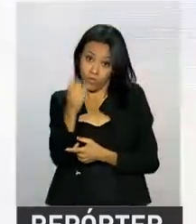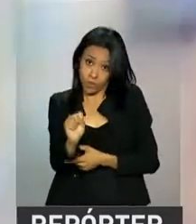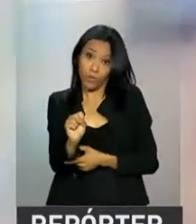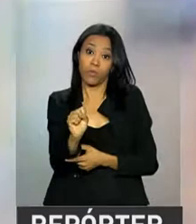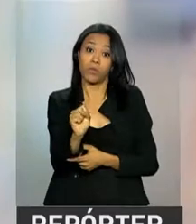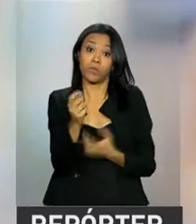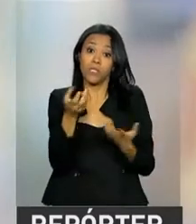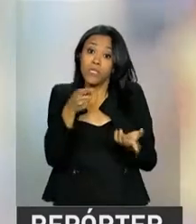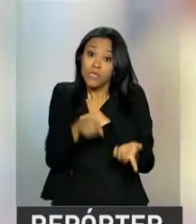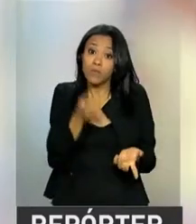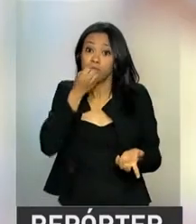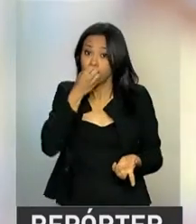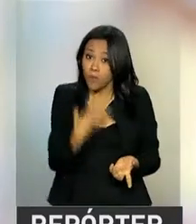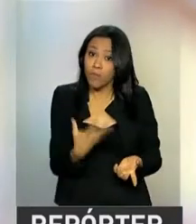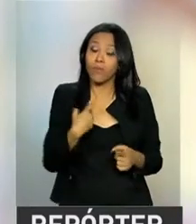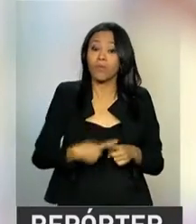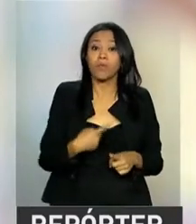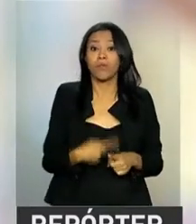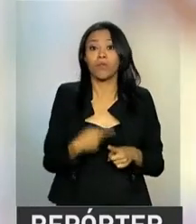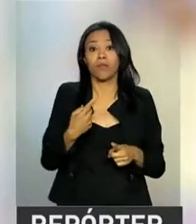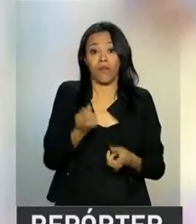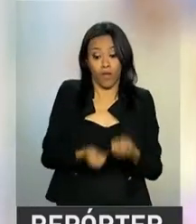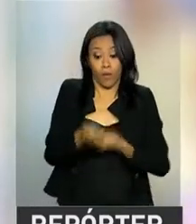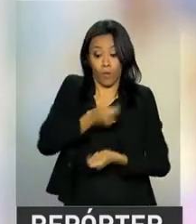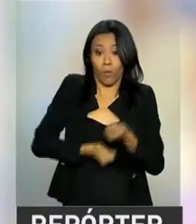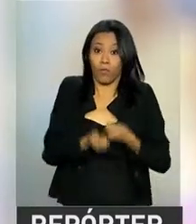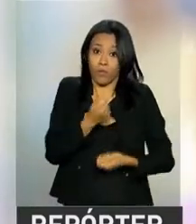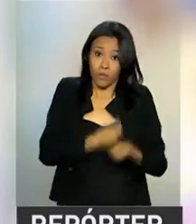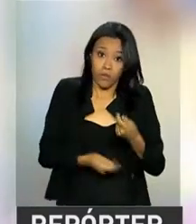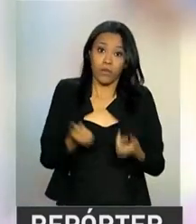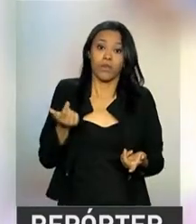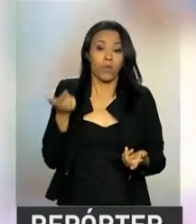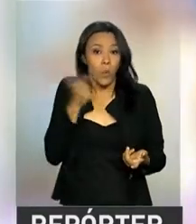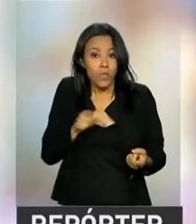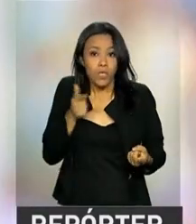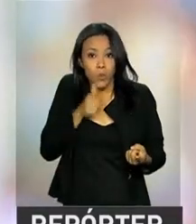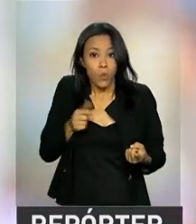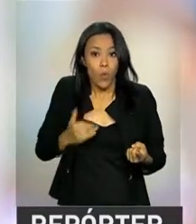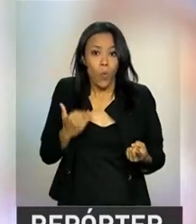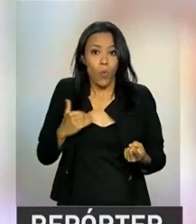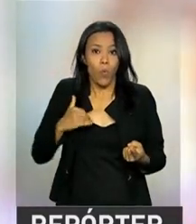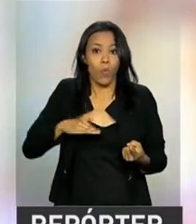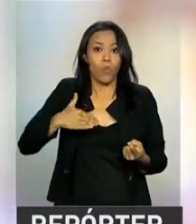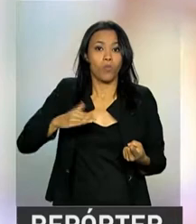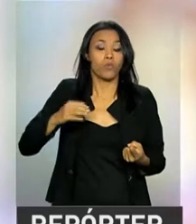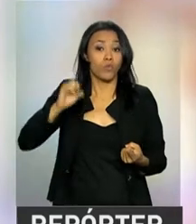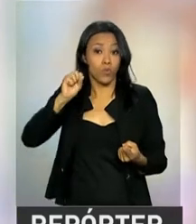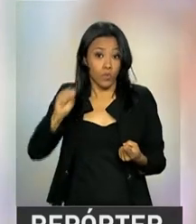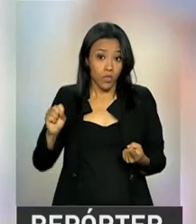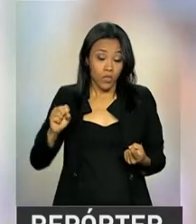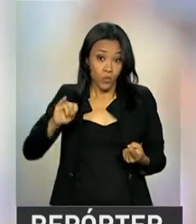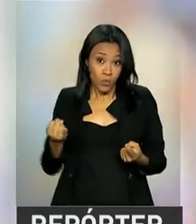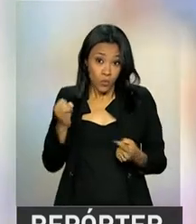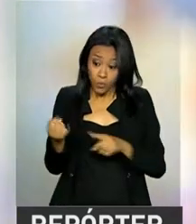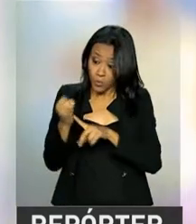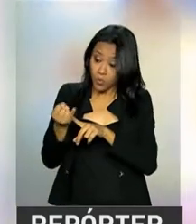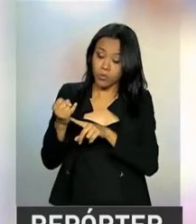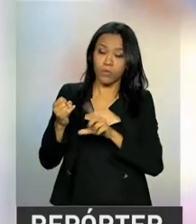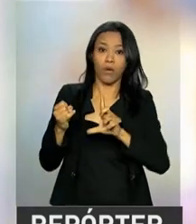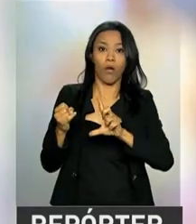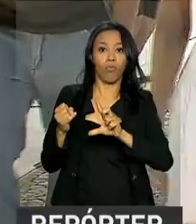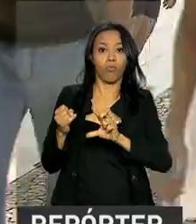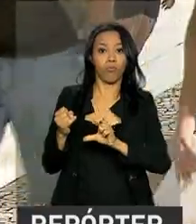significativa. Isso é bom porque dá sinais para a economia, né? Por exemplo, nós estamos atingindo patamares de taxa de juros que a gente nunca verificou